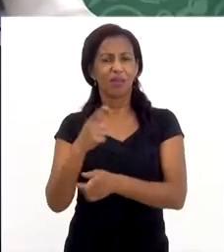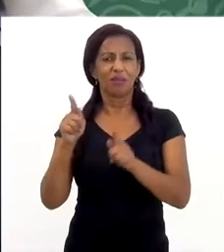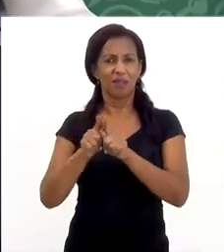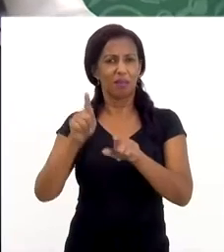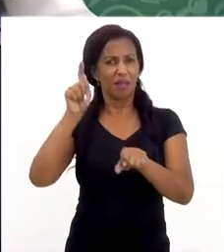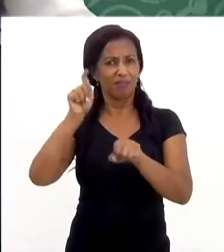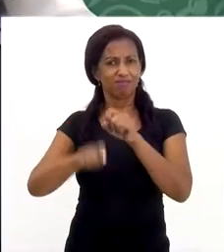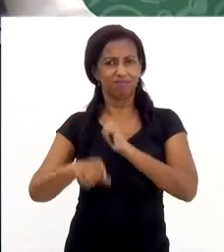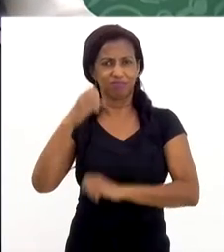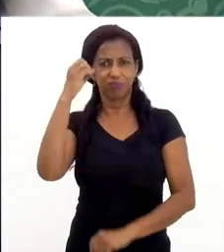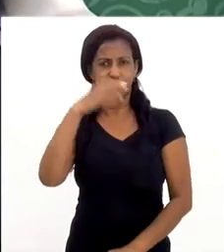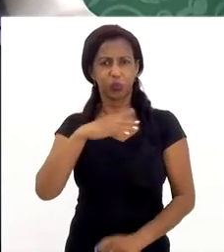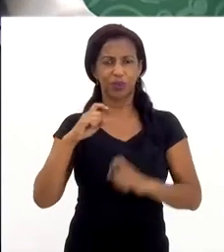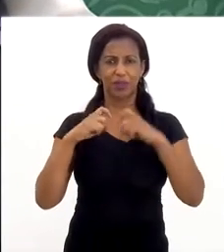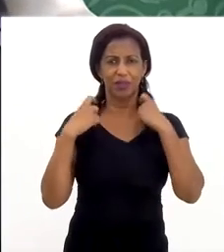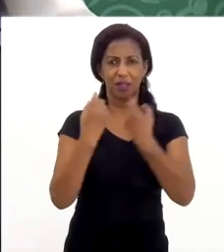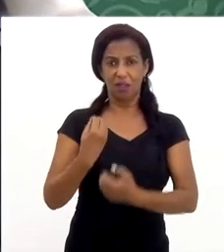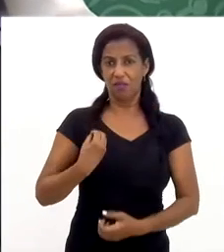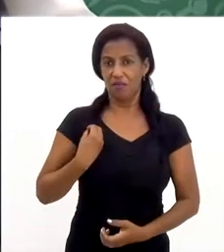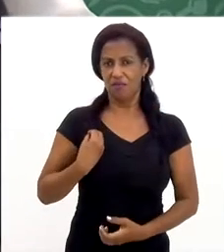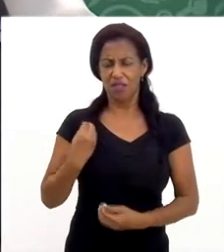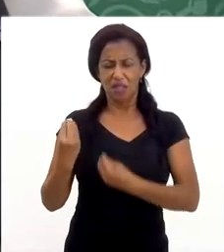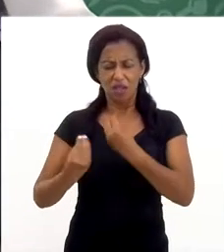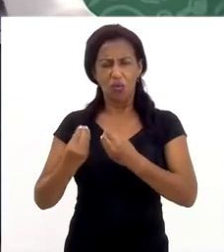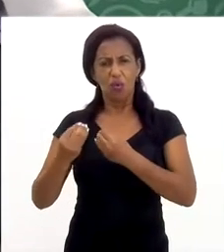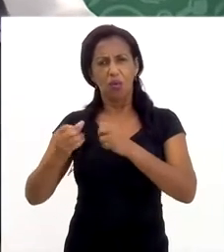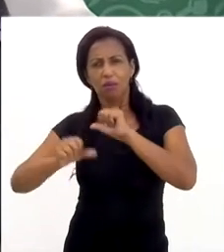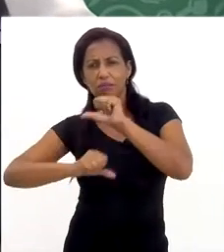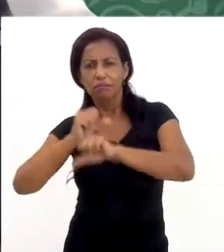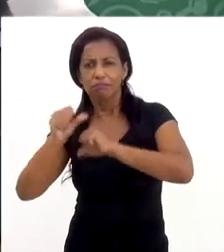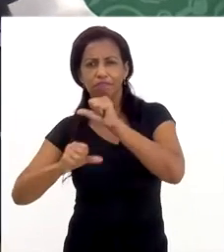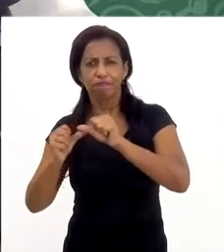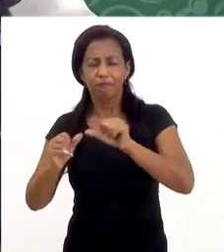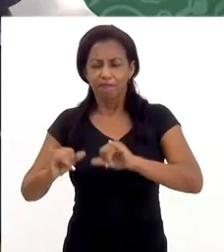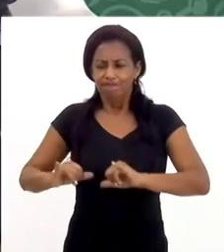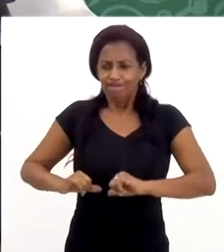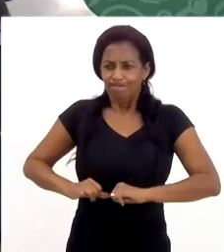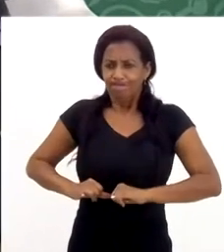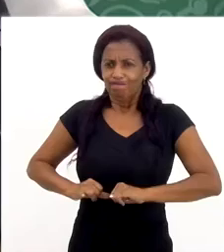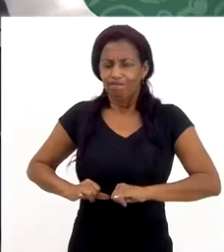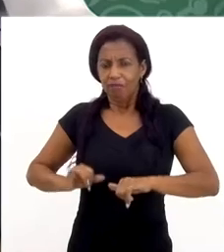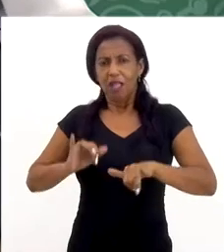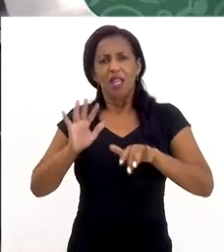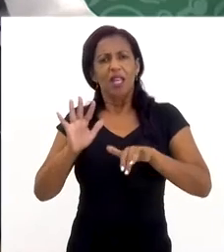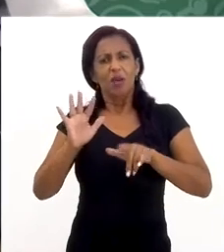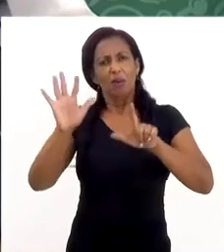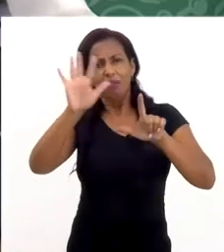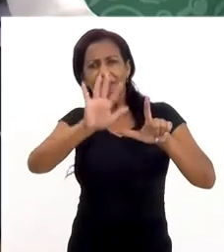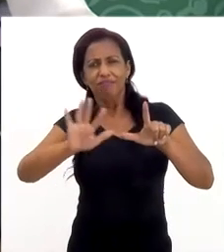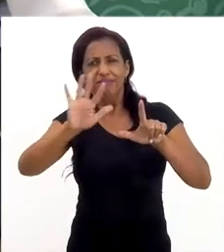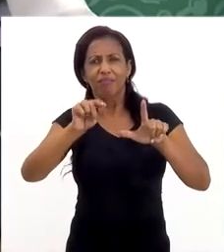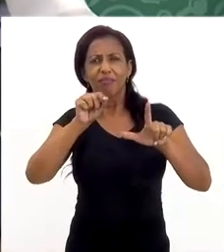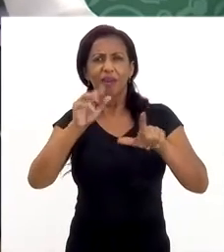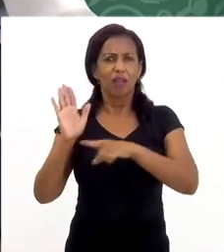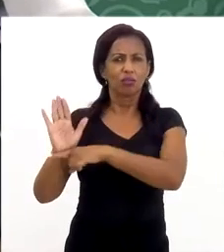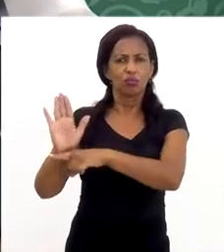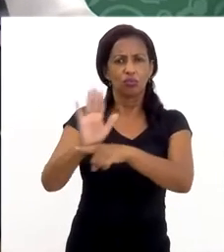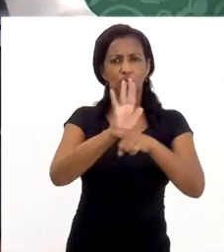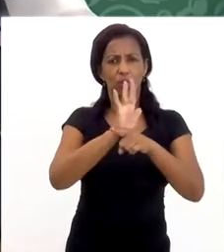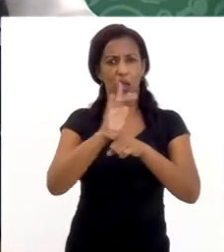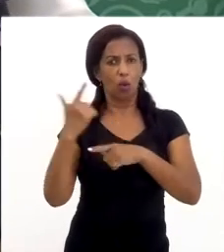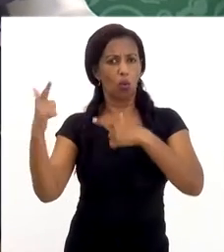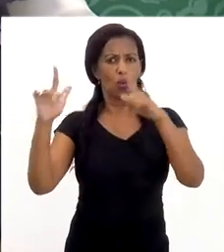na infância e vai contar para a gente um pouquinho da história dela e como ela transformou esse sofrimento em uma plataforma para ajudar